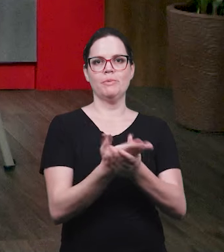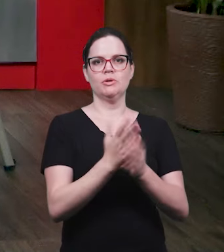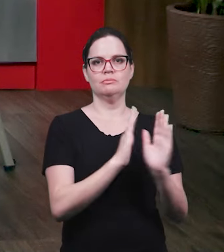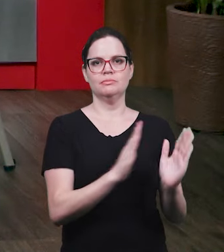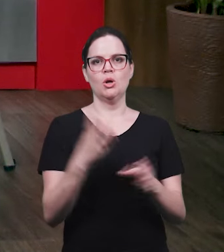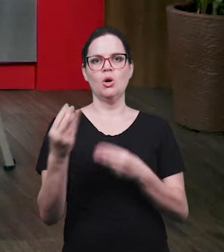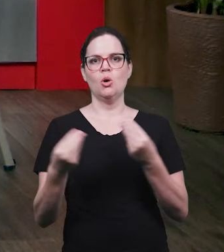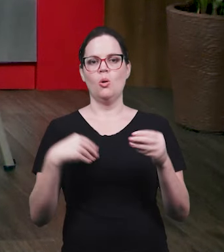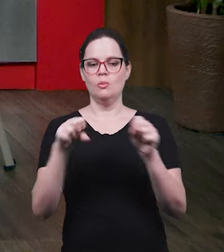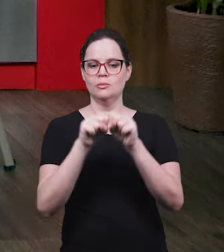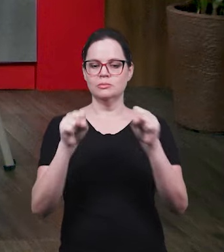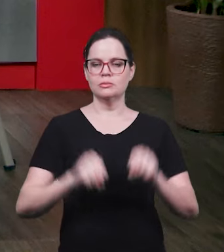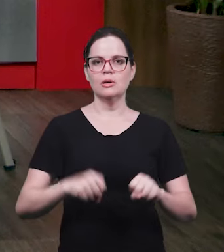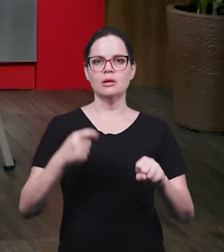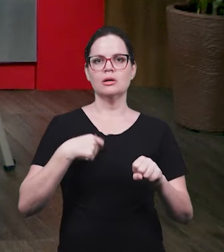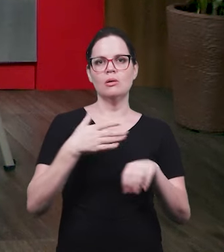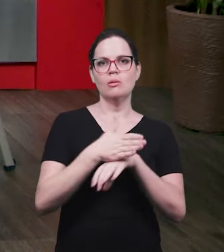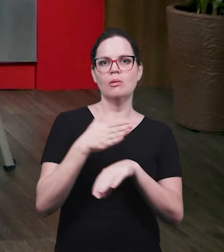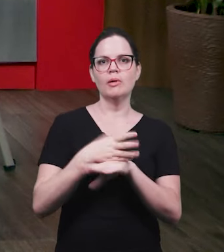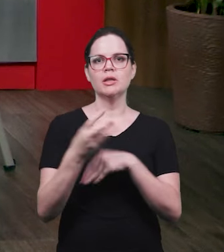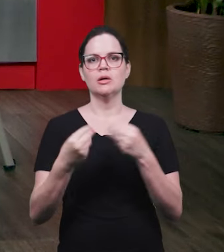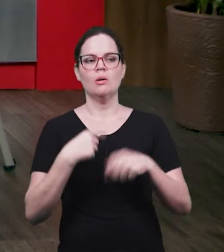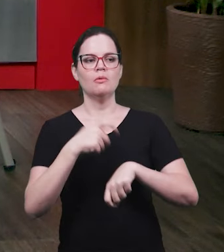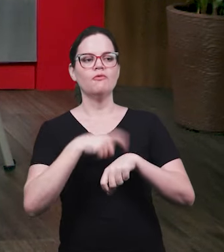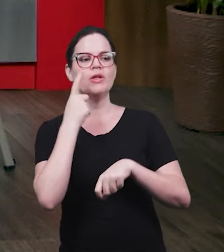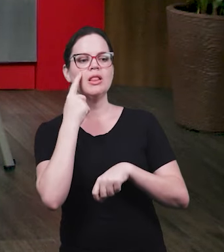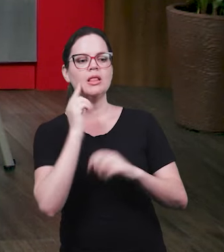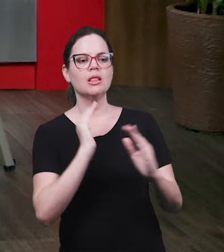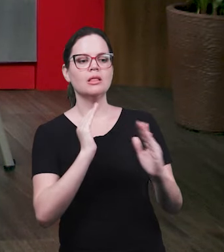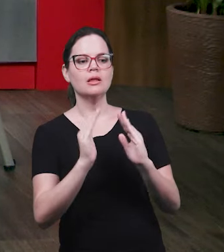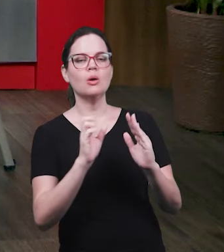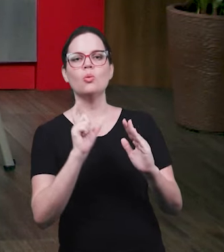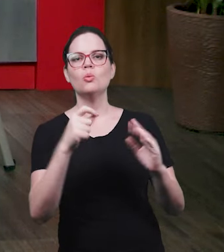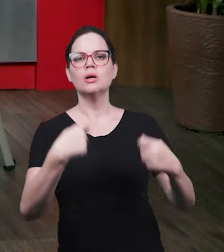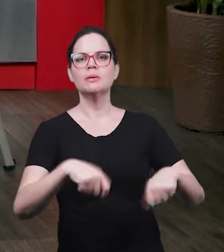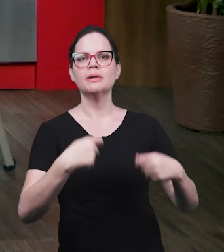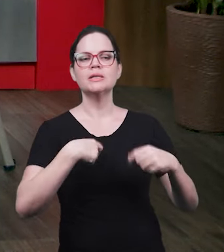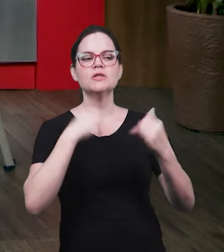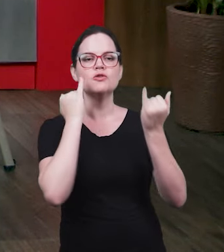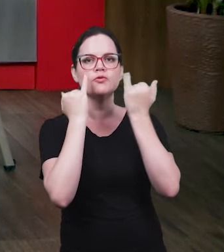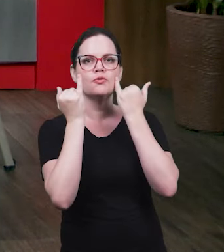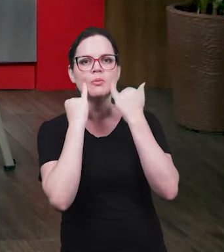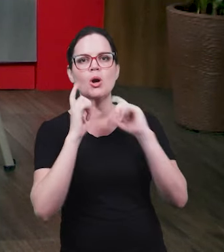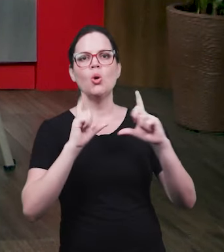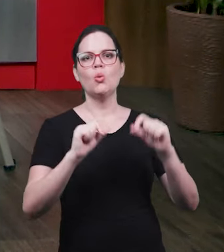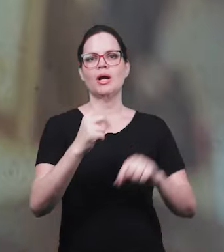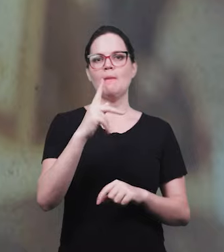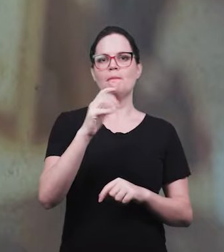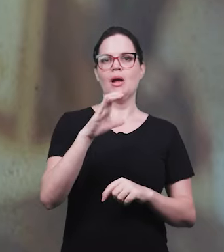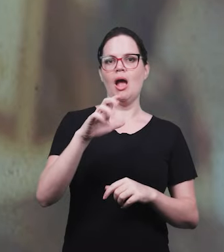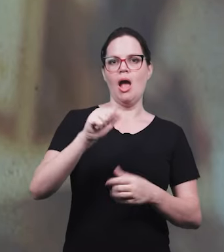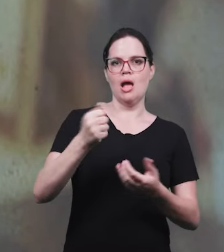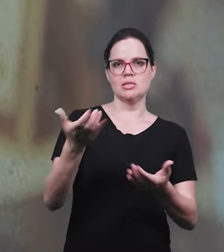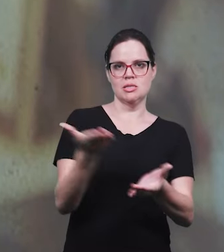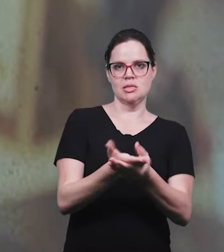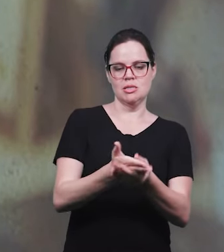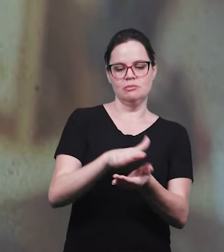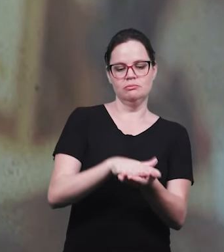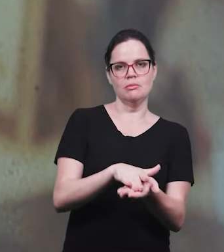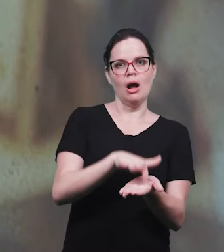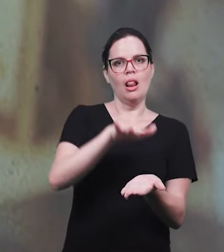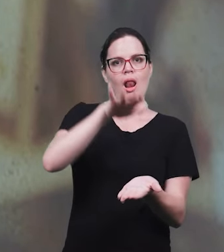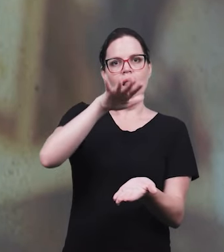as plataformas para o acompanhamento de prazos, o que precisa ter uma peça, qual que é o funcionamento